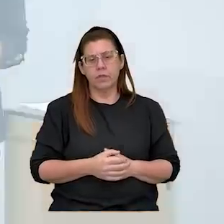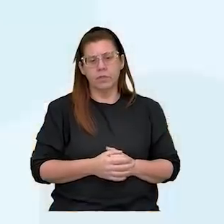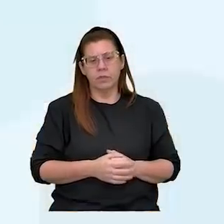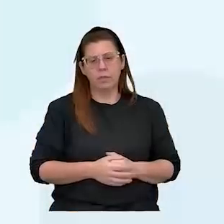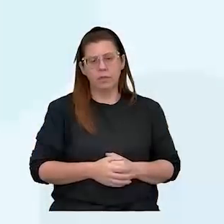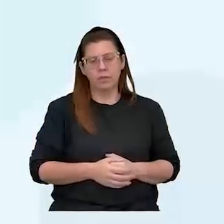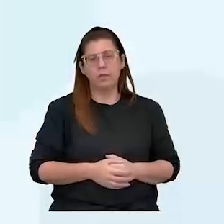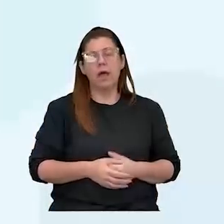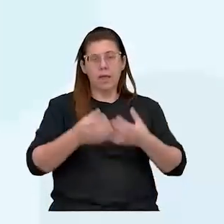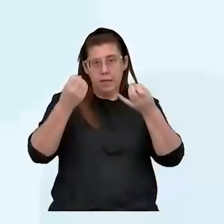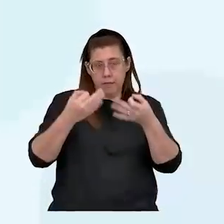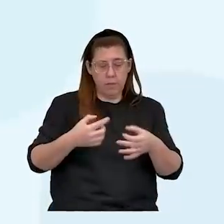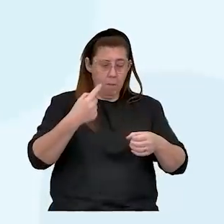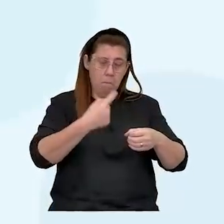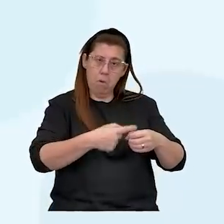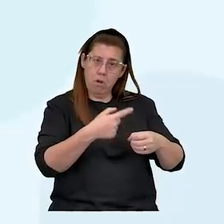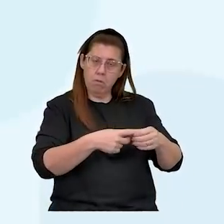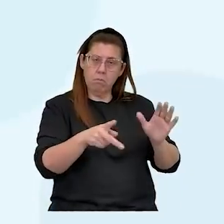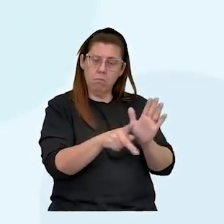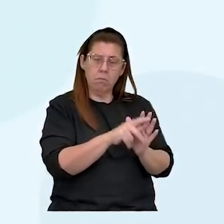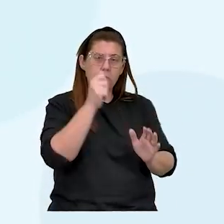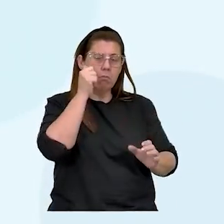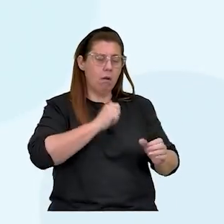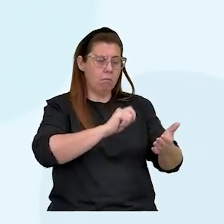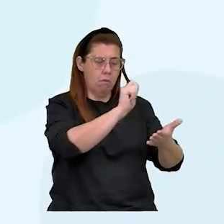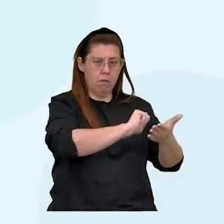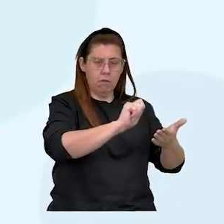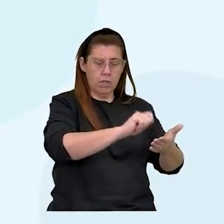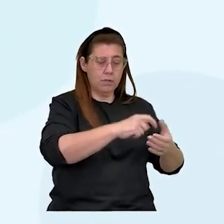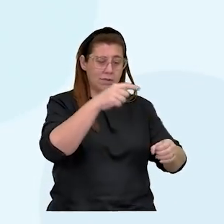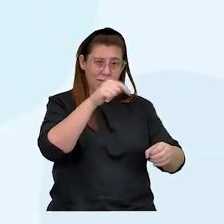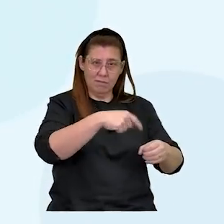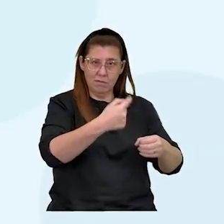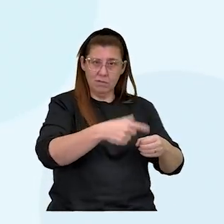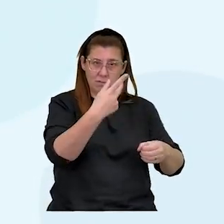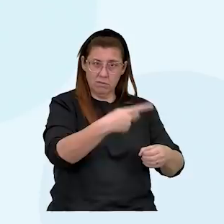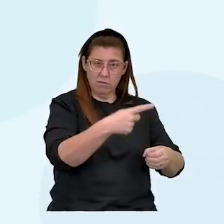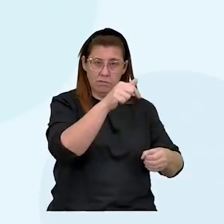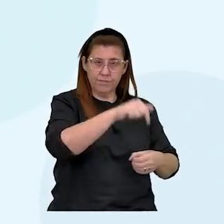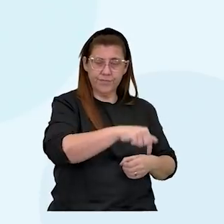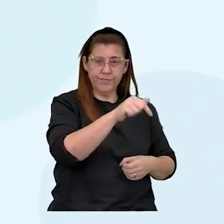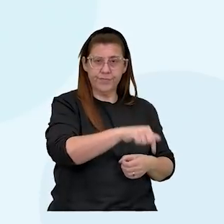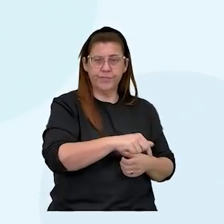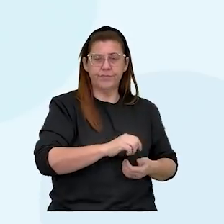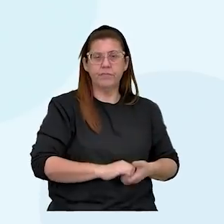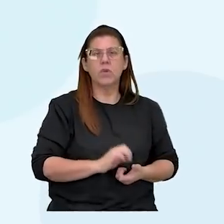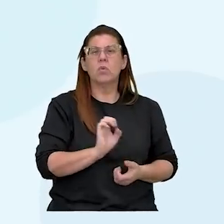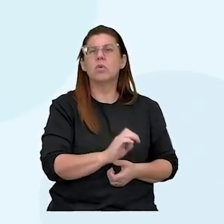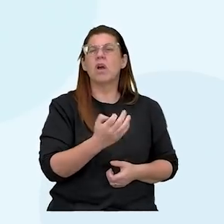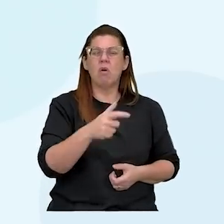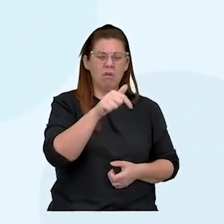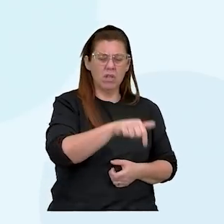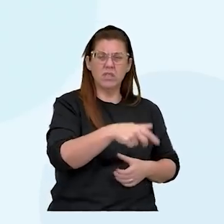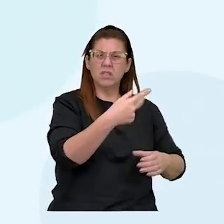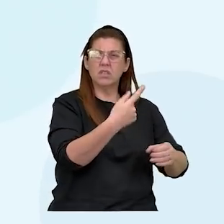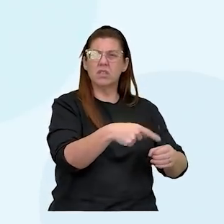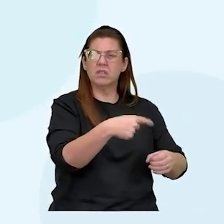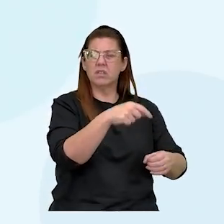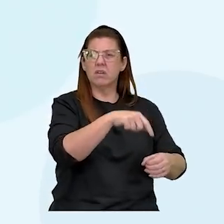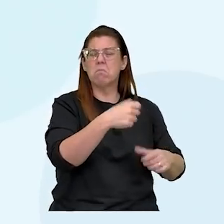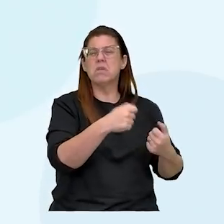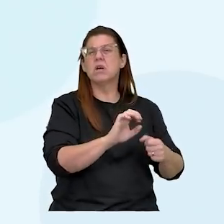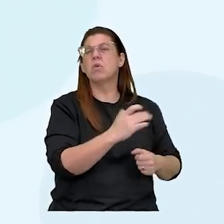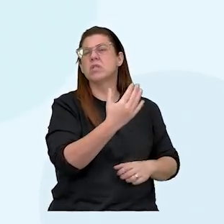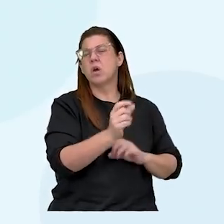do seu município. Aí na sequência ela vai falando assim, ó, cidade esta que... Ela coloca o que acontece na cidade, o que